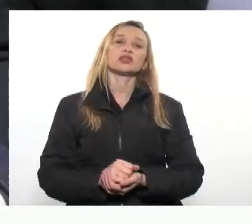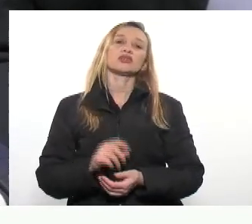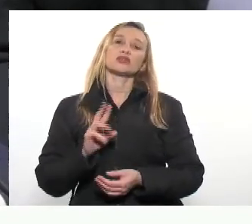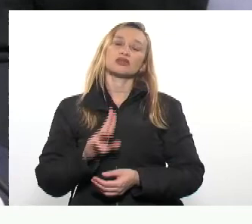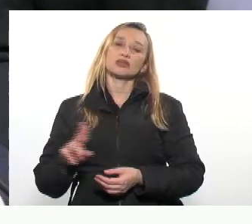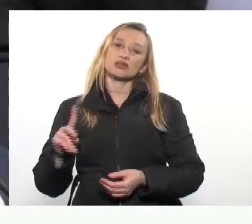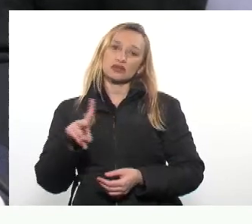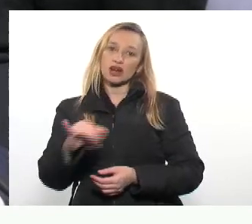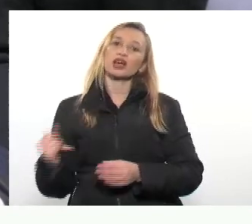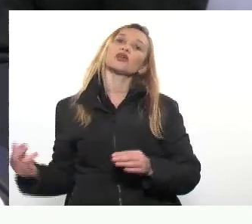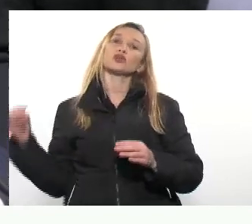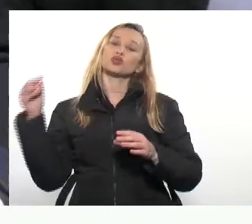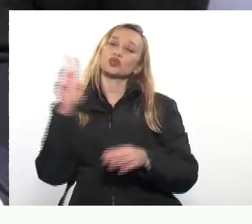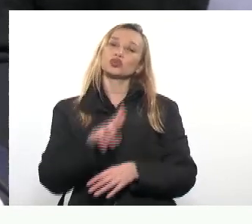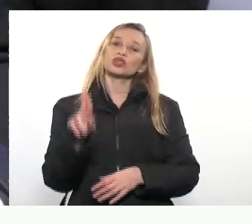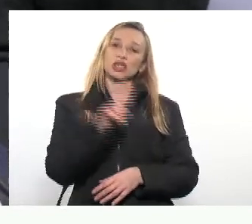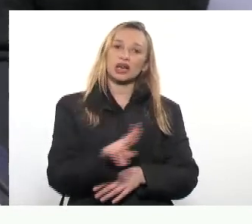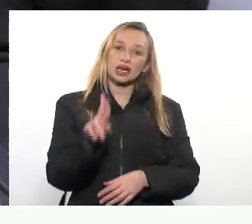implantar